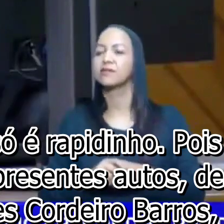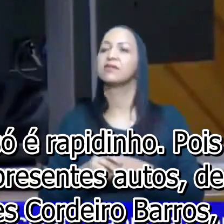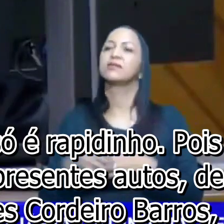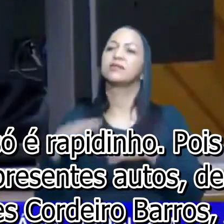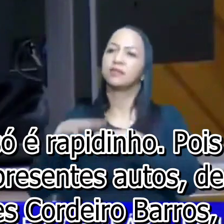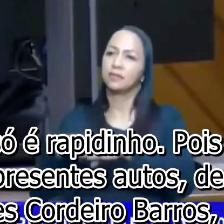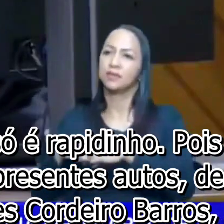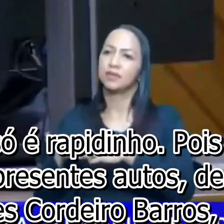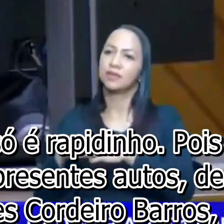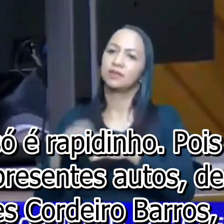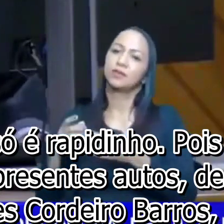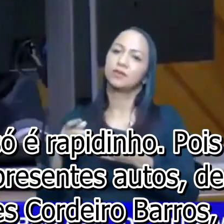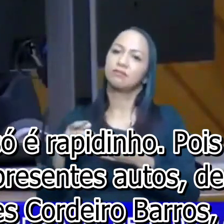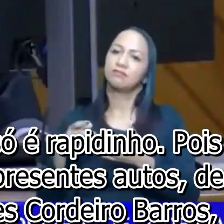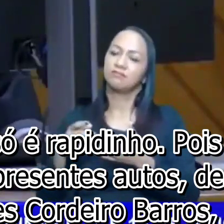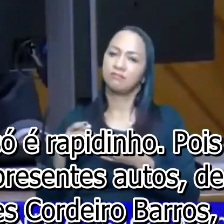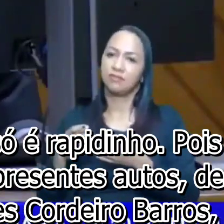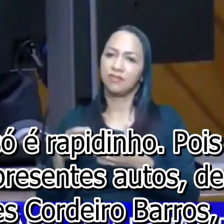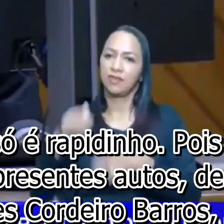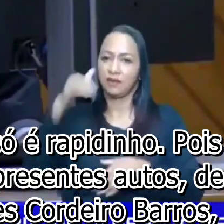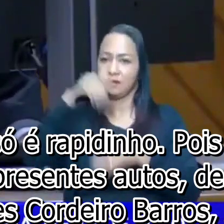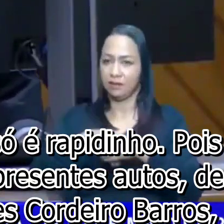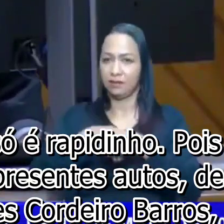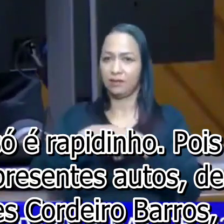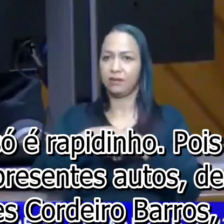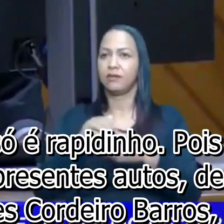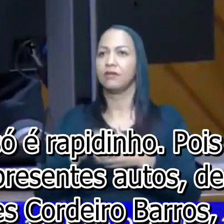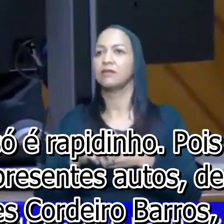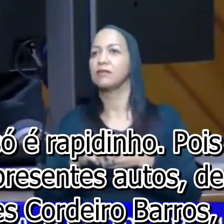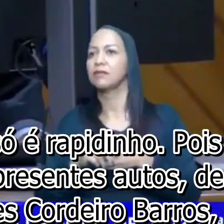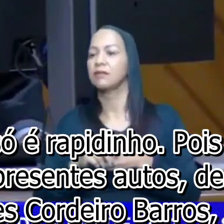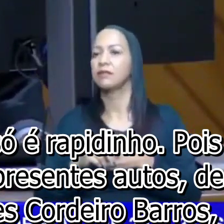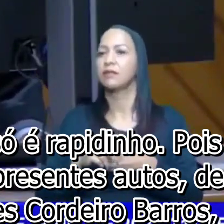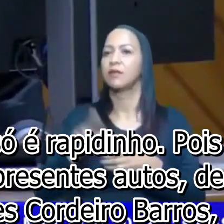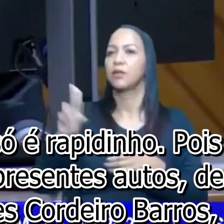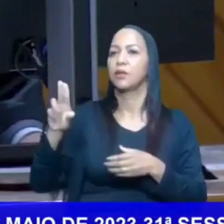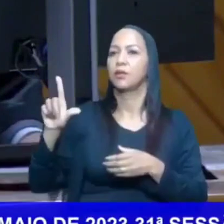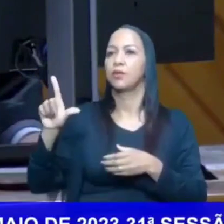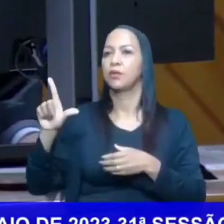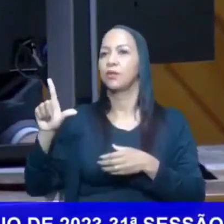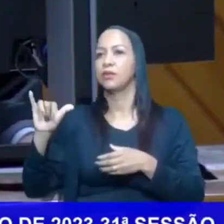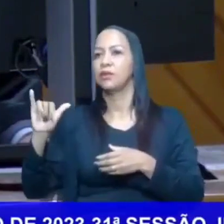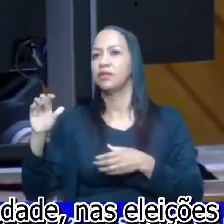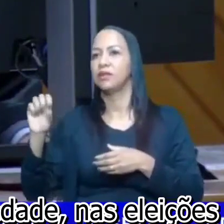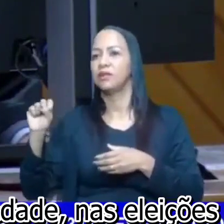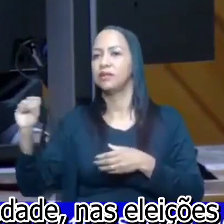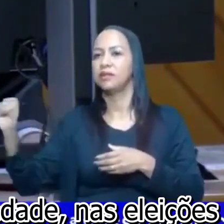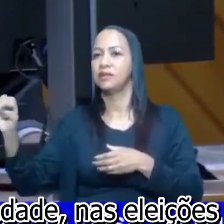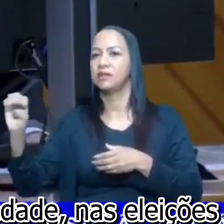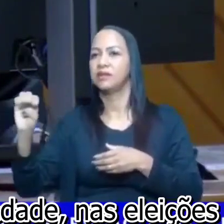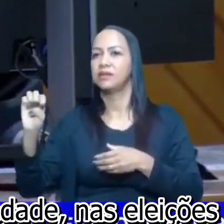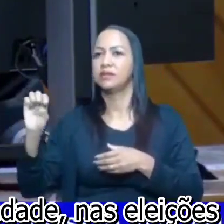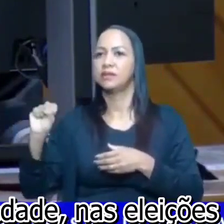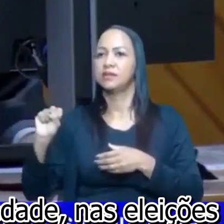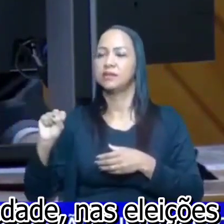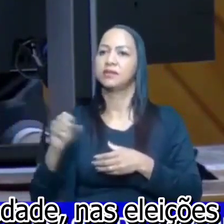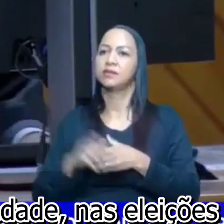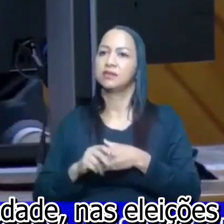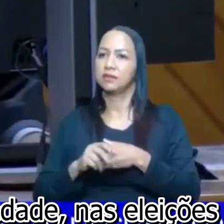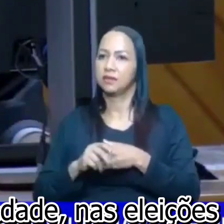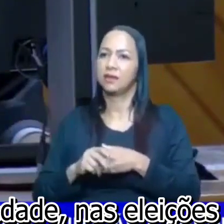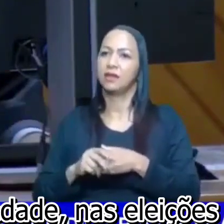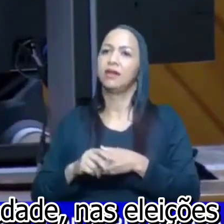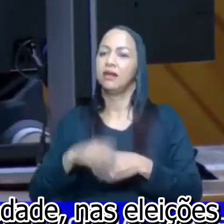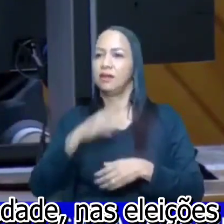eleitorais. Em sua mesa, desembargador Matias Neto. Desembargador Matias Neto está vestindo a sua toga de costura vermelha, terno cinza